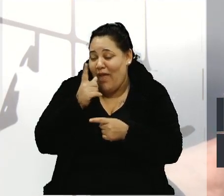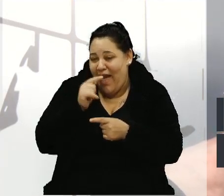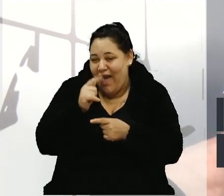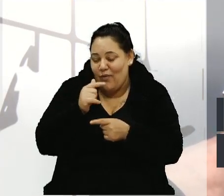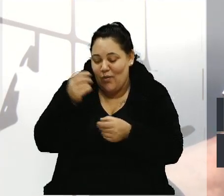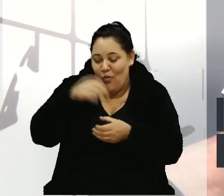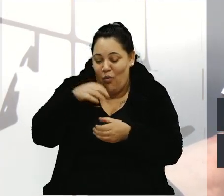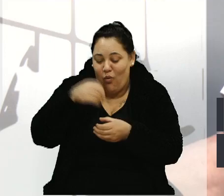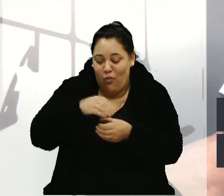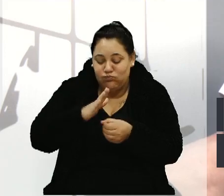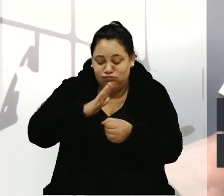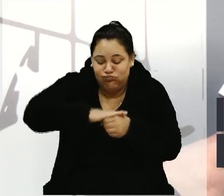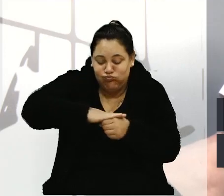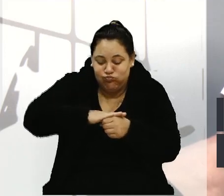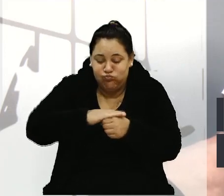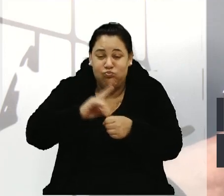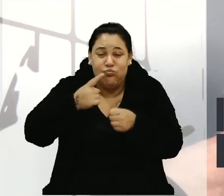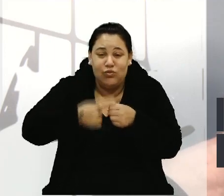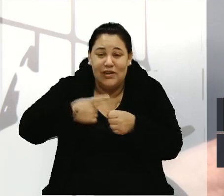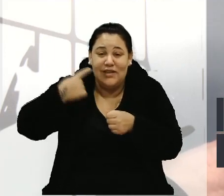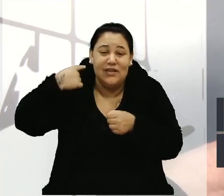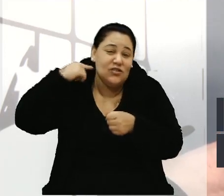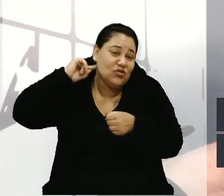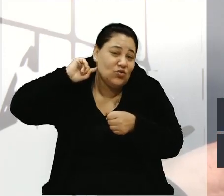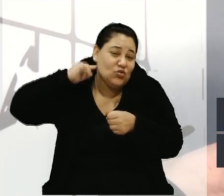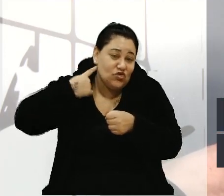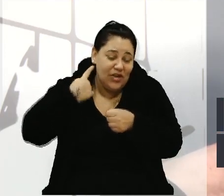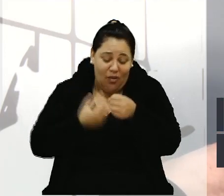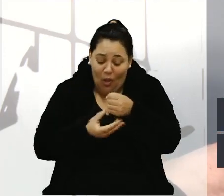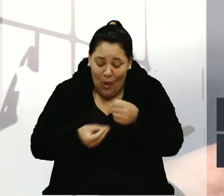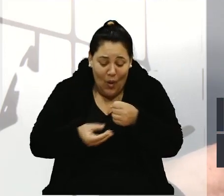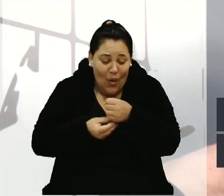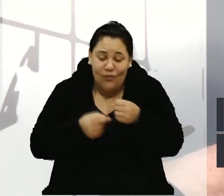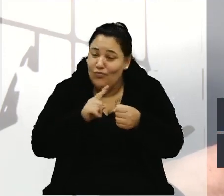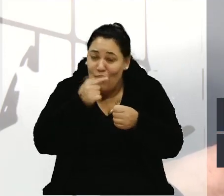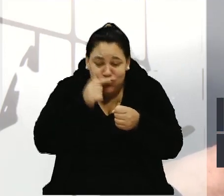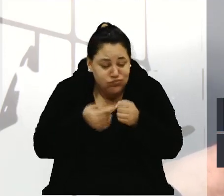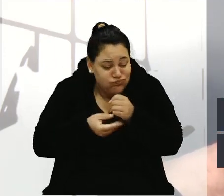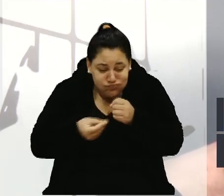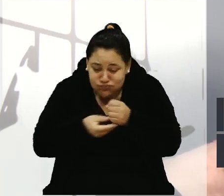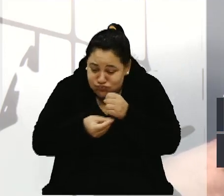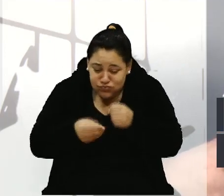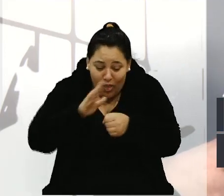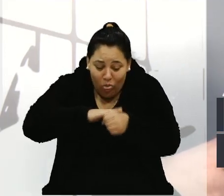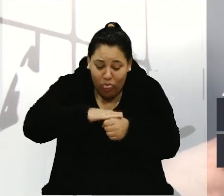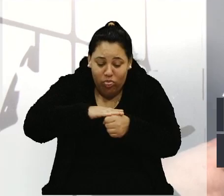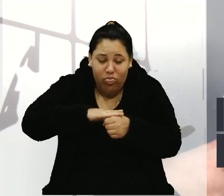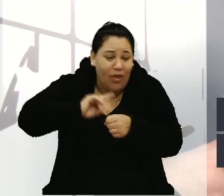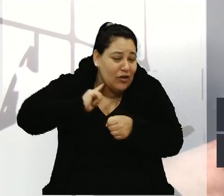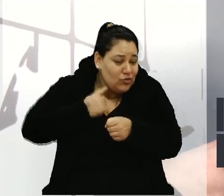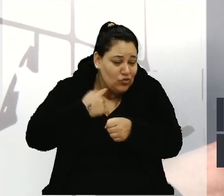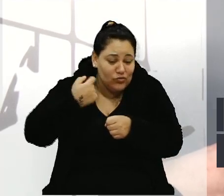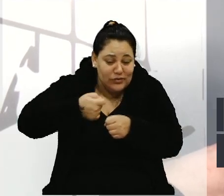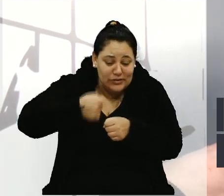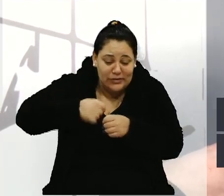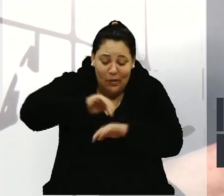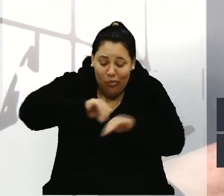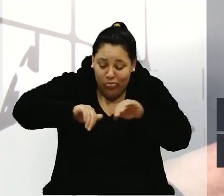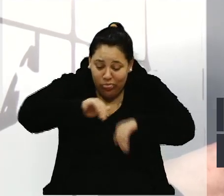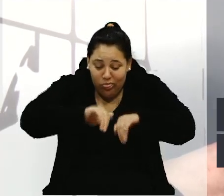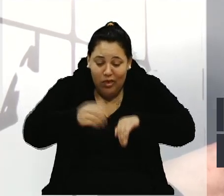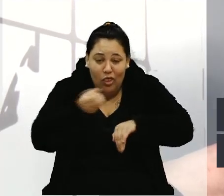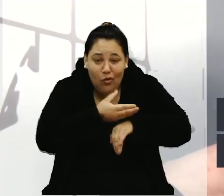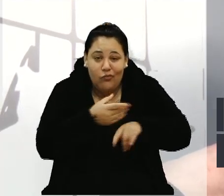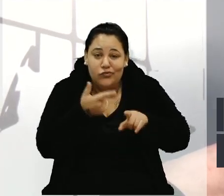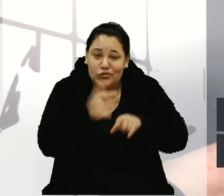eh passando por baixo de construções não tem mais condições Isso significa que is tem que abrir uma rede nova e